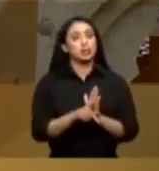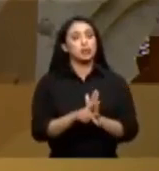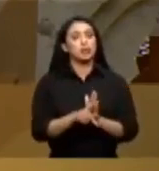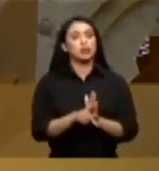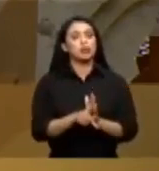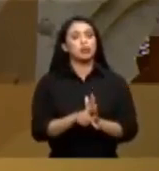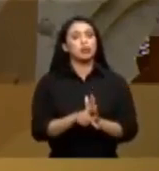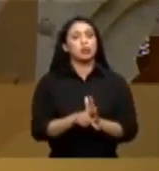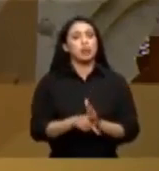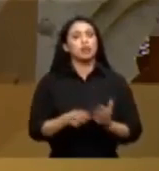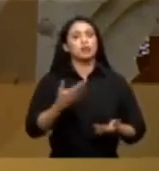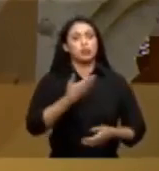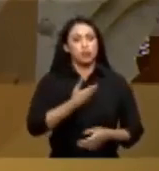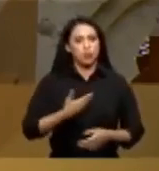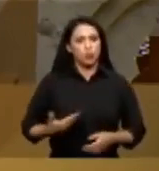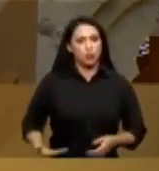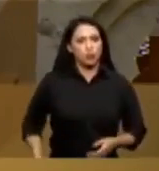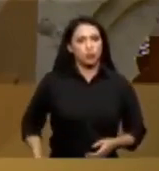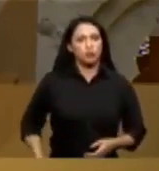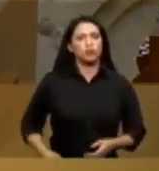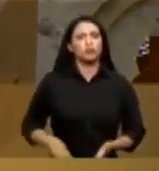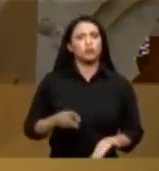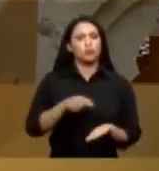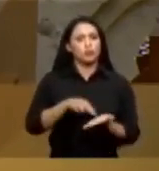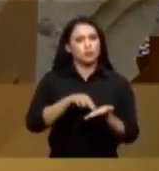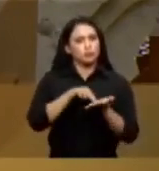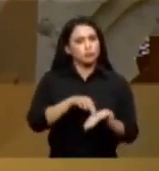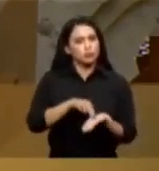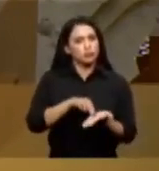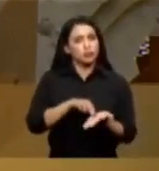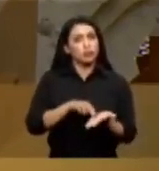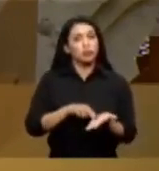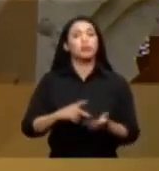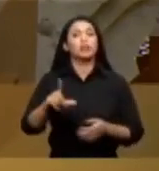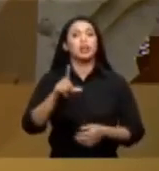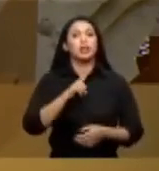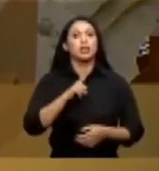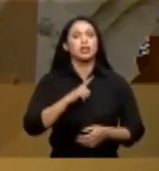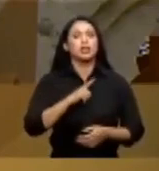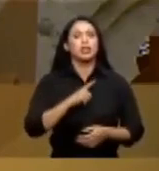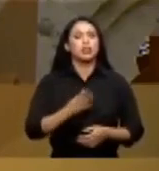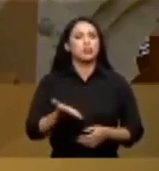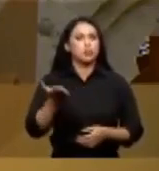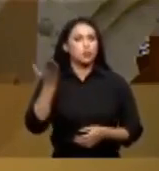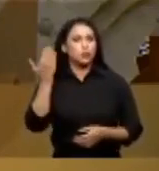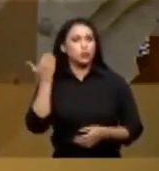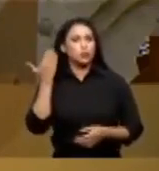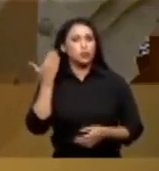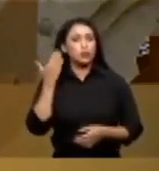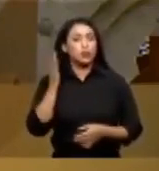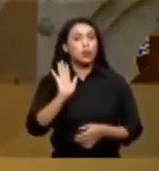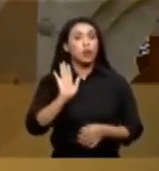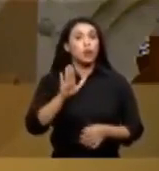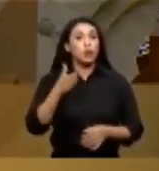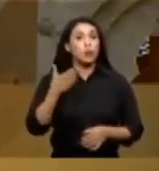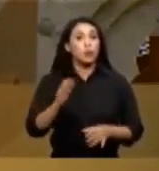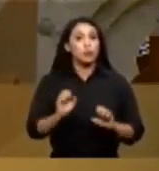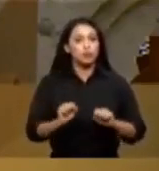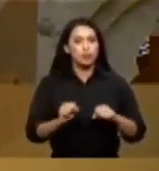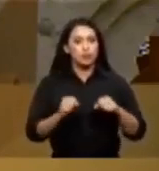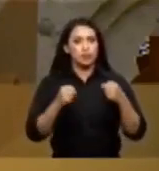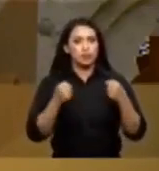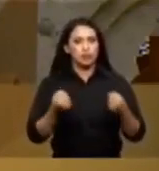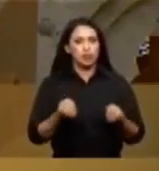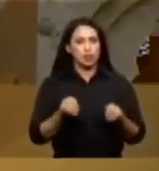estabilidade do Estado e da sociedade brasileira. Esteve Sua Excelência ainda na vanguarda ao defender, na ocasião de